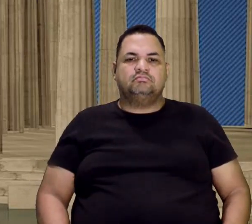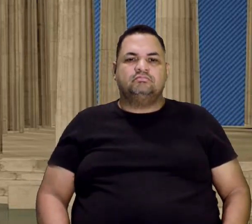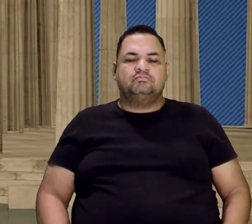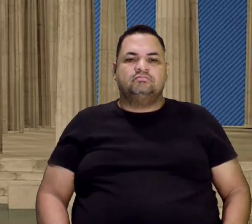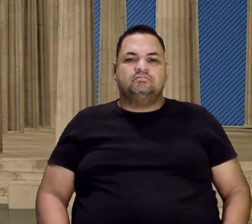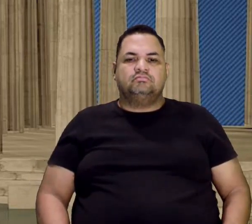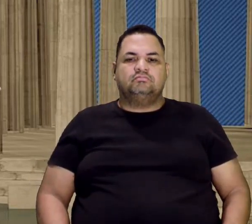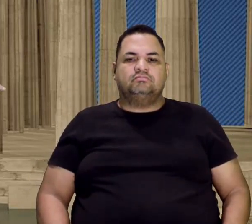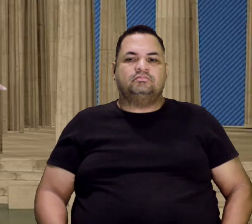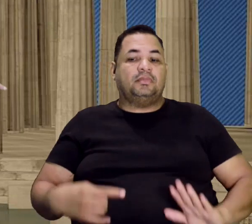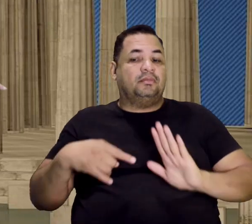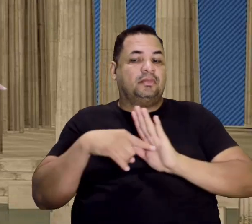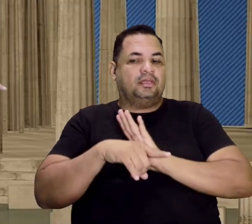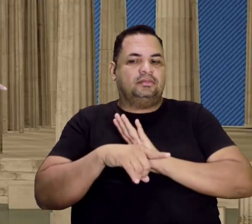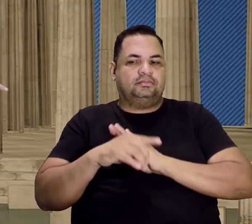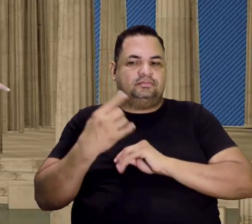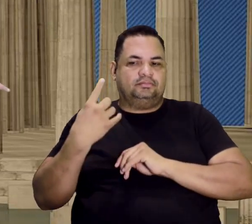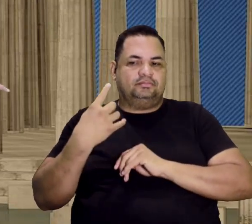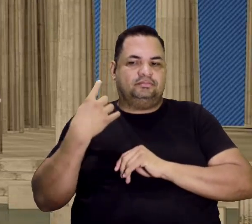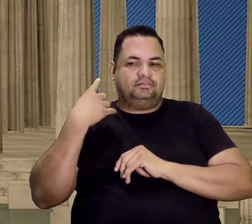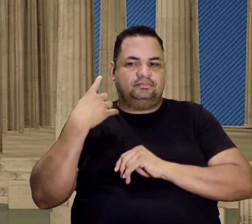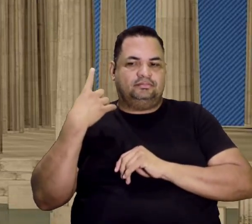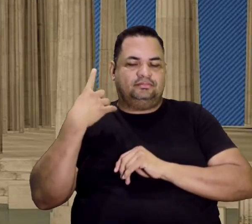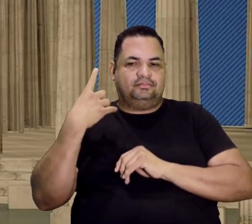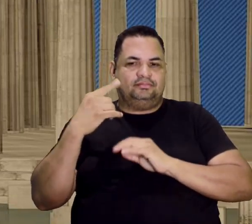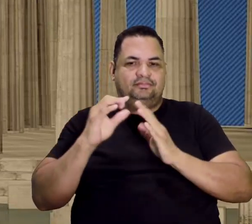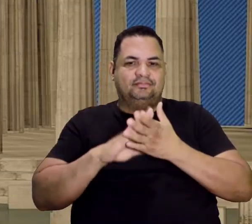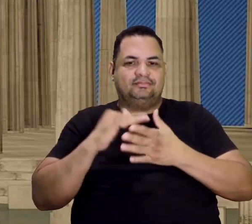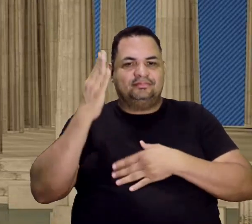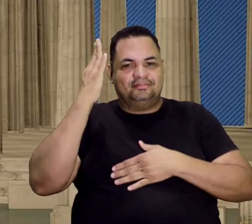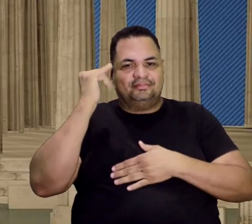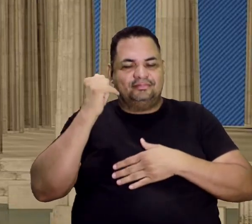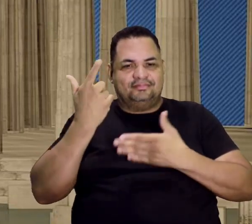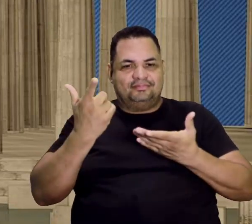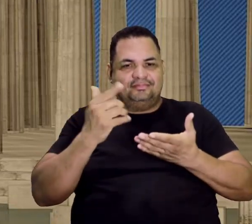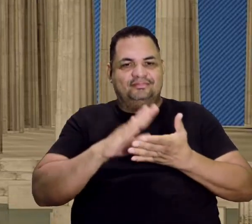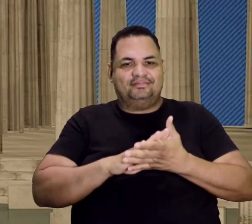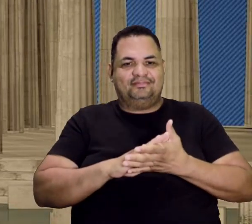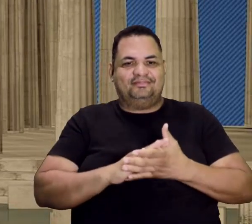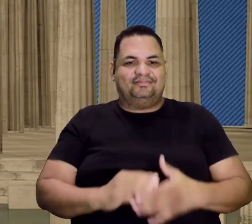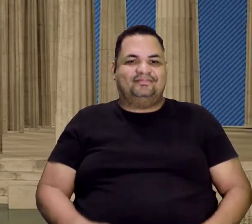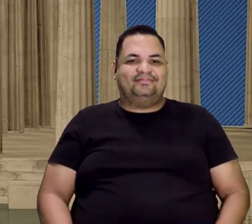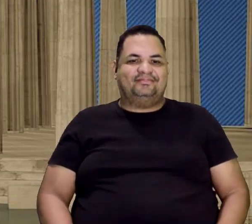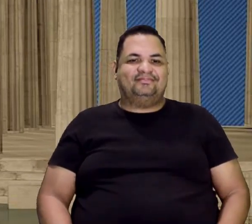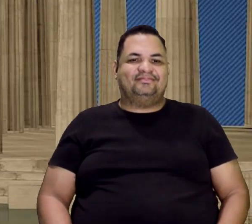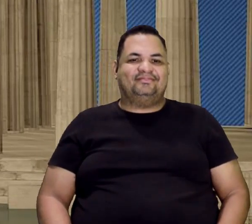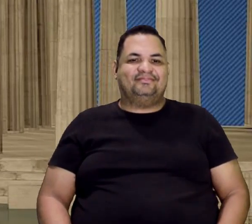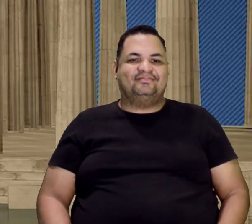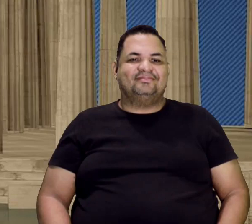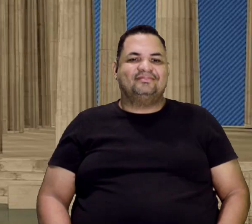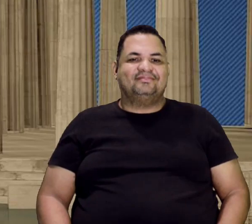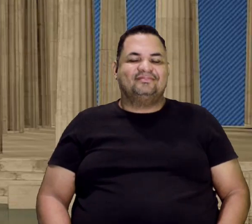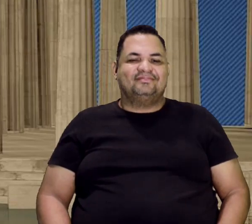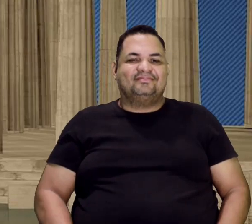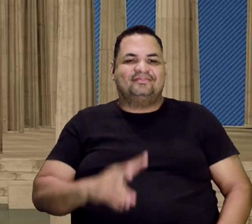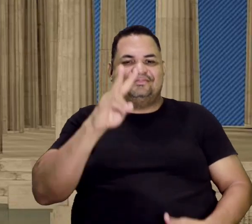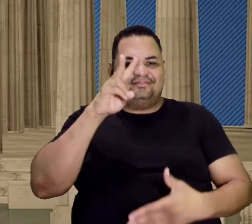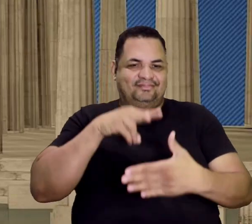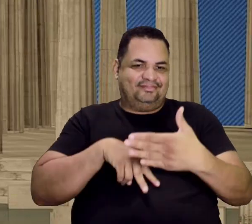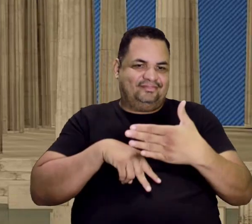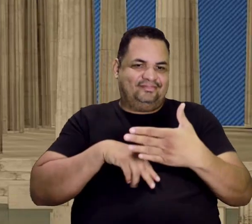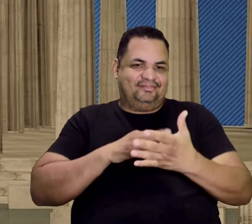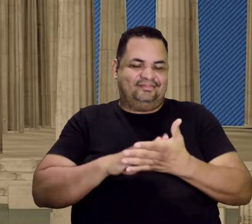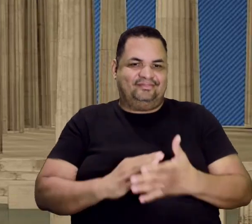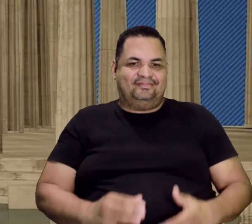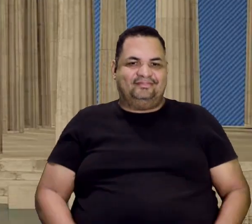Hã? Até perguntei do Sam, o Sam sabe, né? Sabe, professor Sam? Ele sabe, ó. Ele até leu.